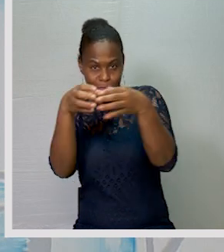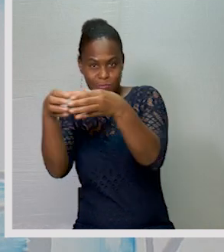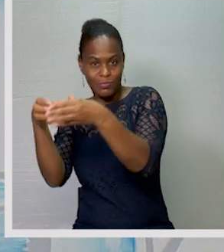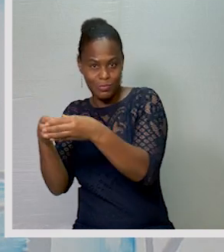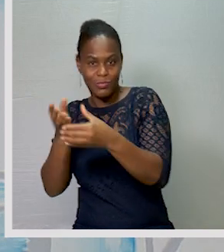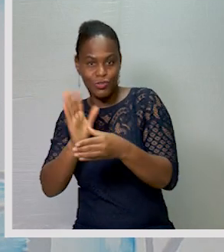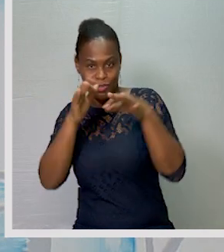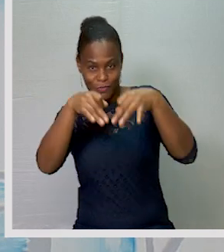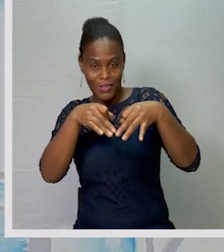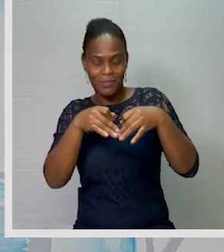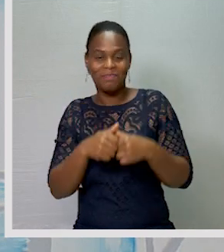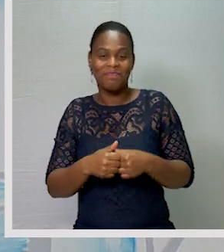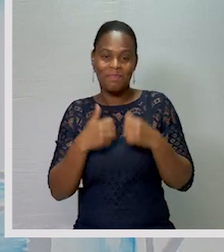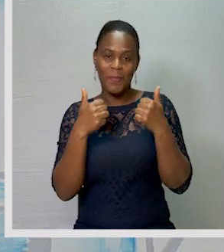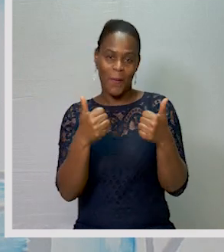os grupos?